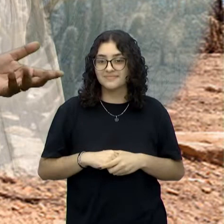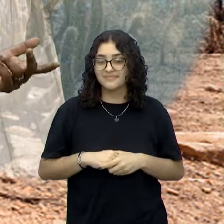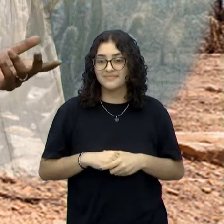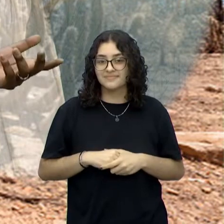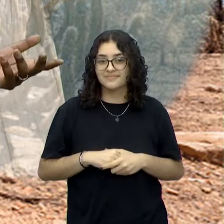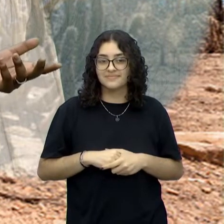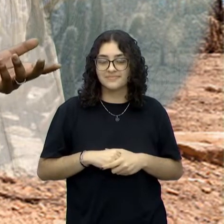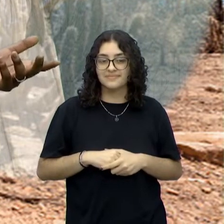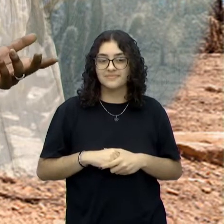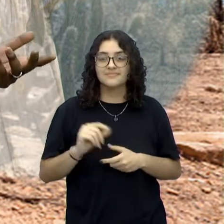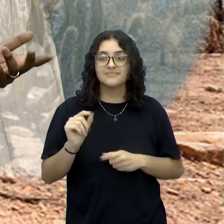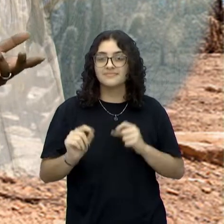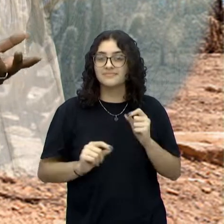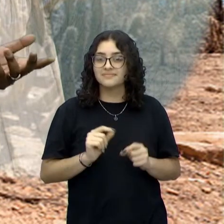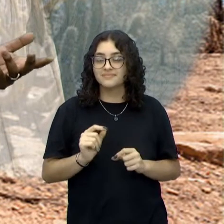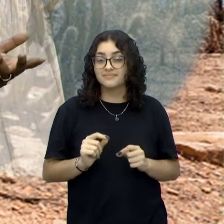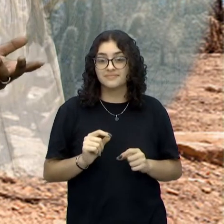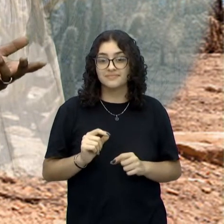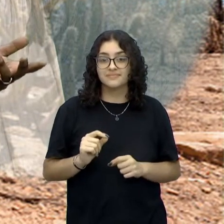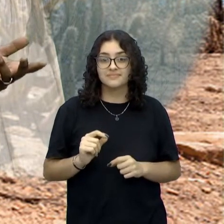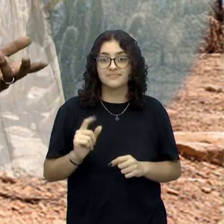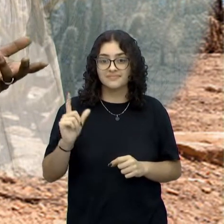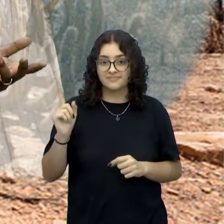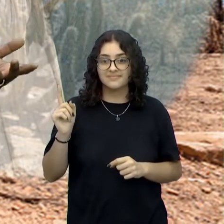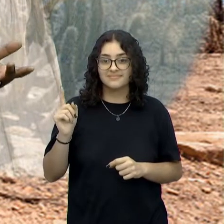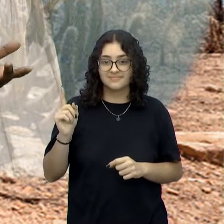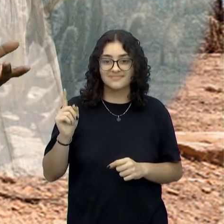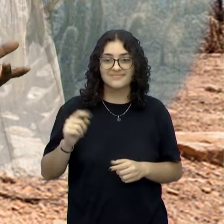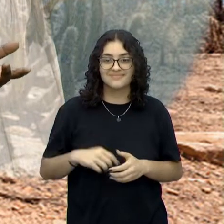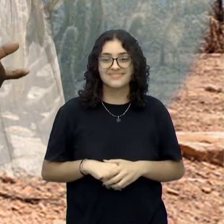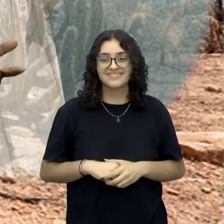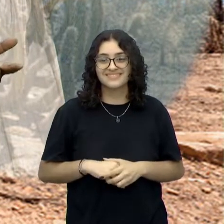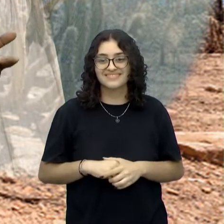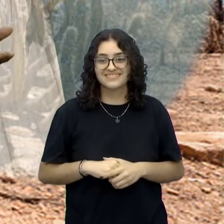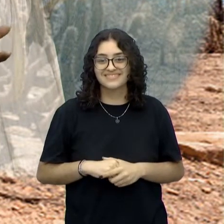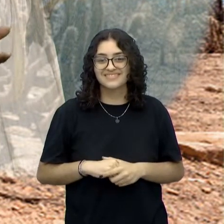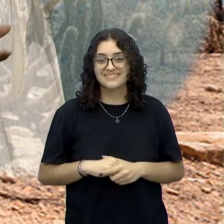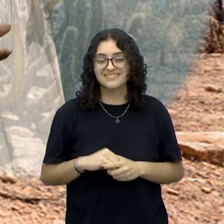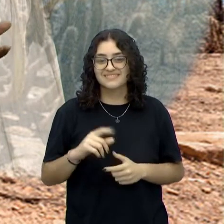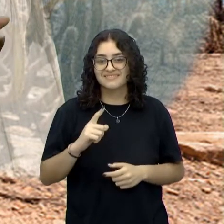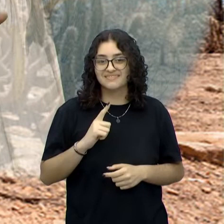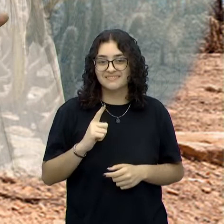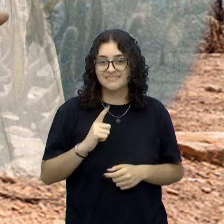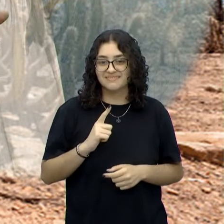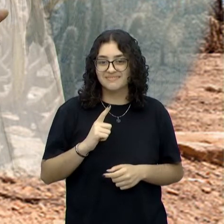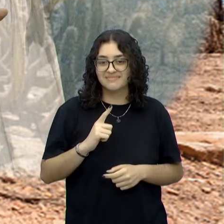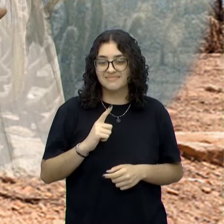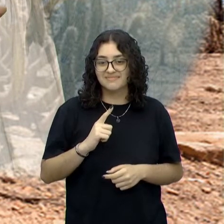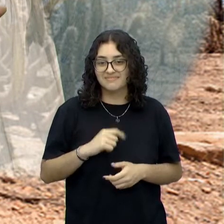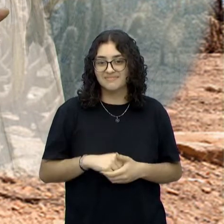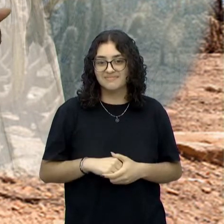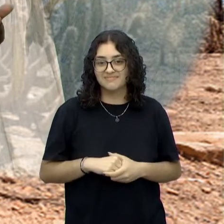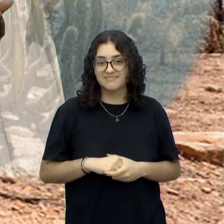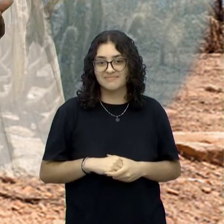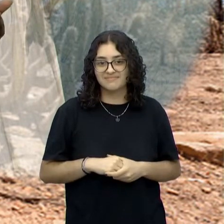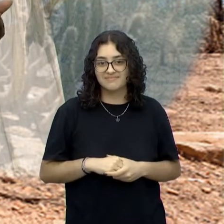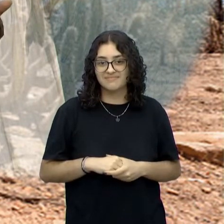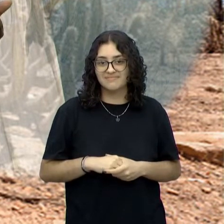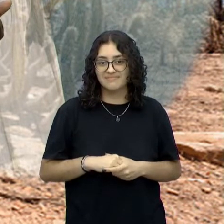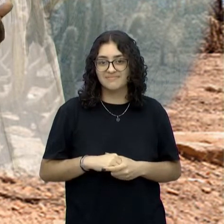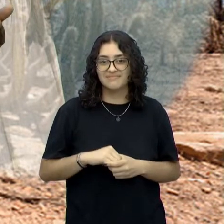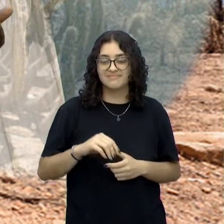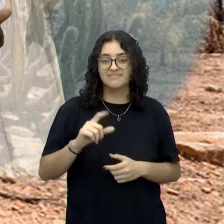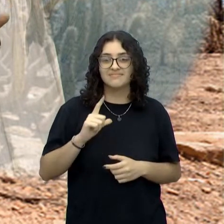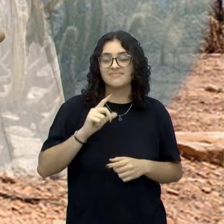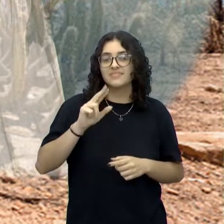lado direito, eu aponto, além da Natália, né, que eu estou quase com a mão na tela aqui, temos aqui o nosso Antônio